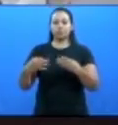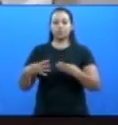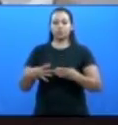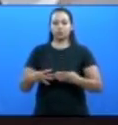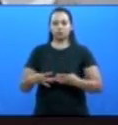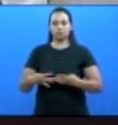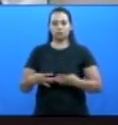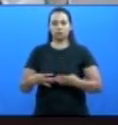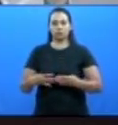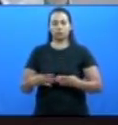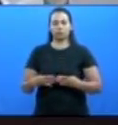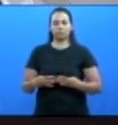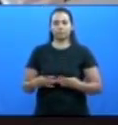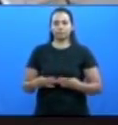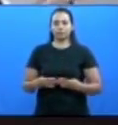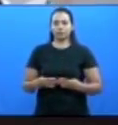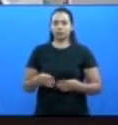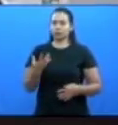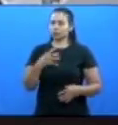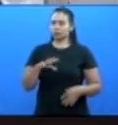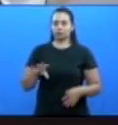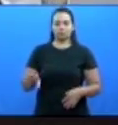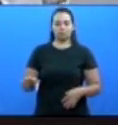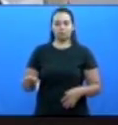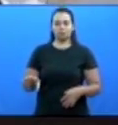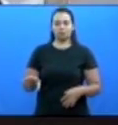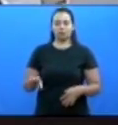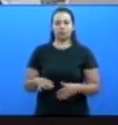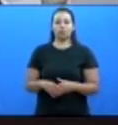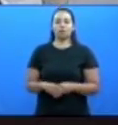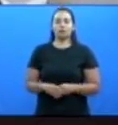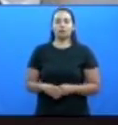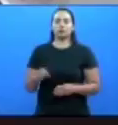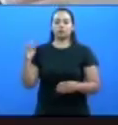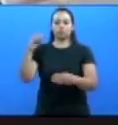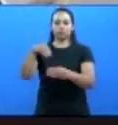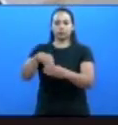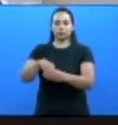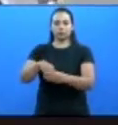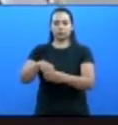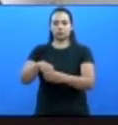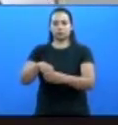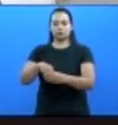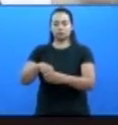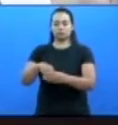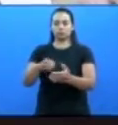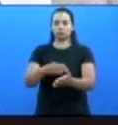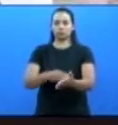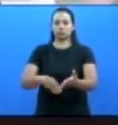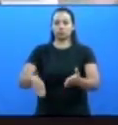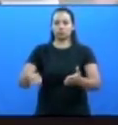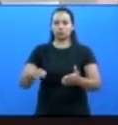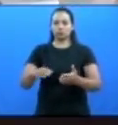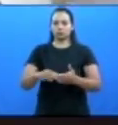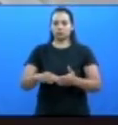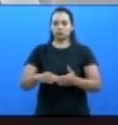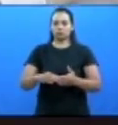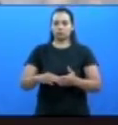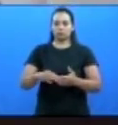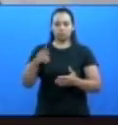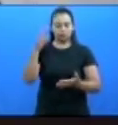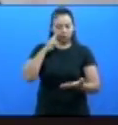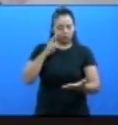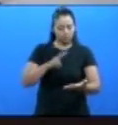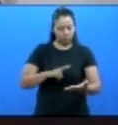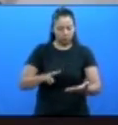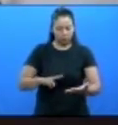Legislativo preparou. Os que não forem favoráveis e quiserem a votação em globo, agora nós vamos fazer a verificação de votação e